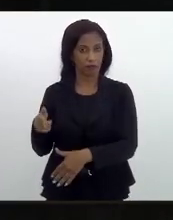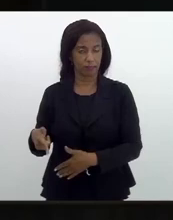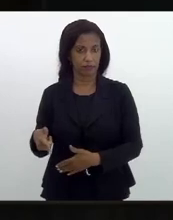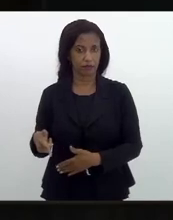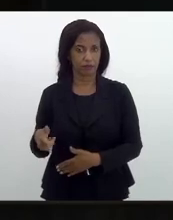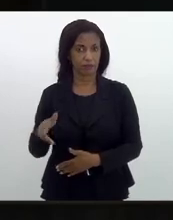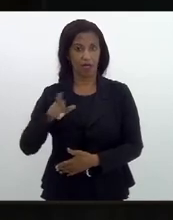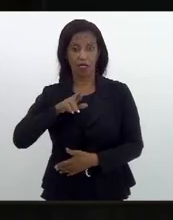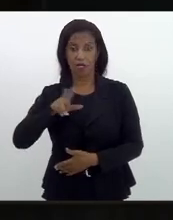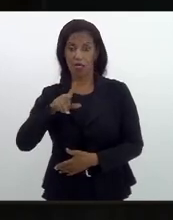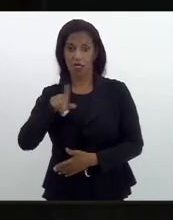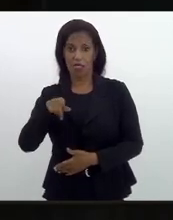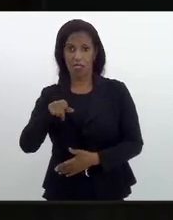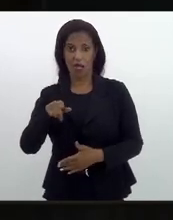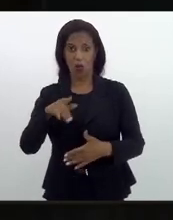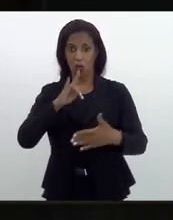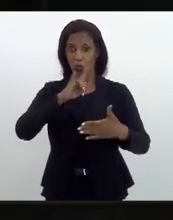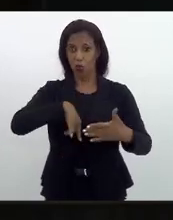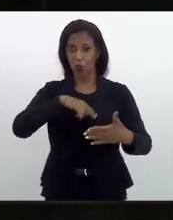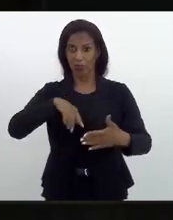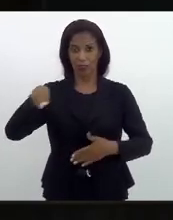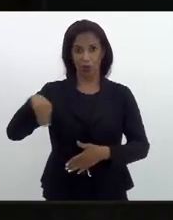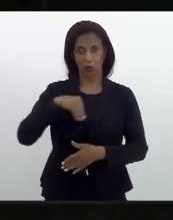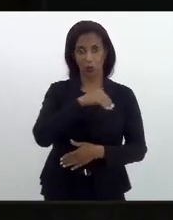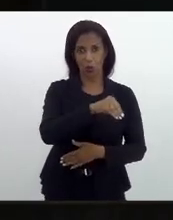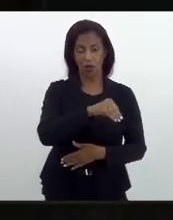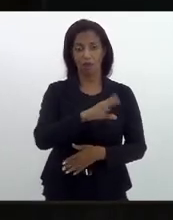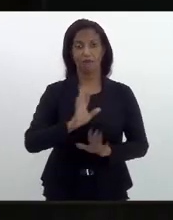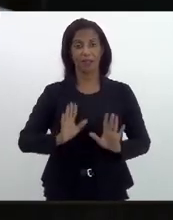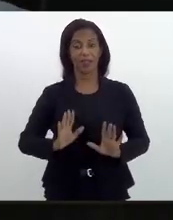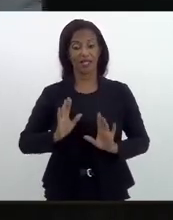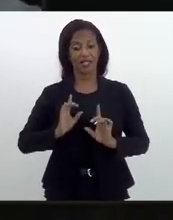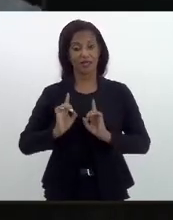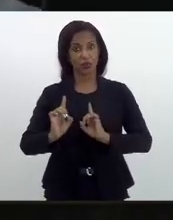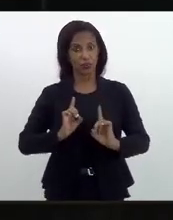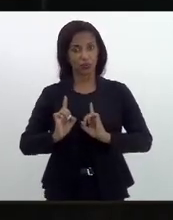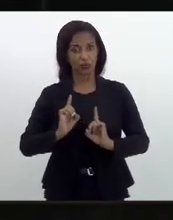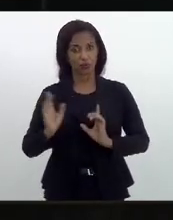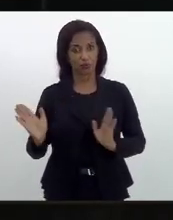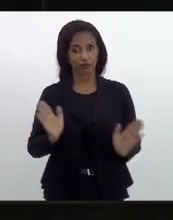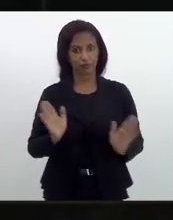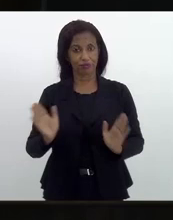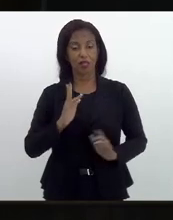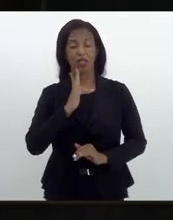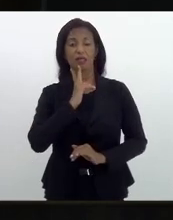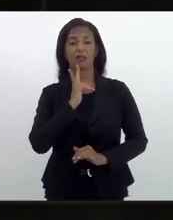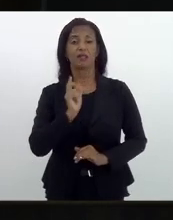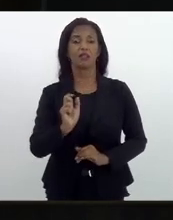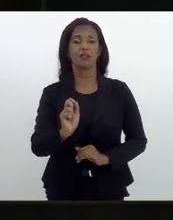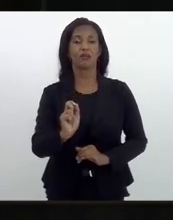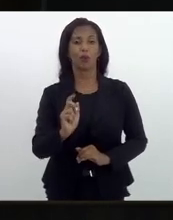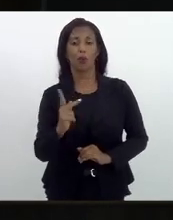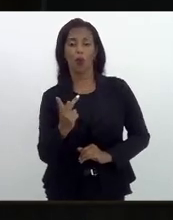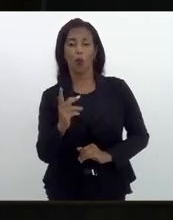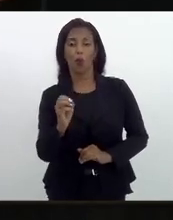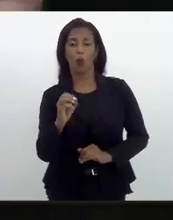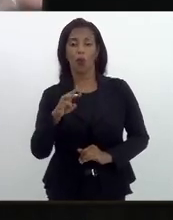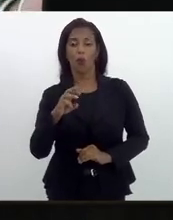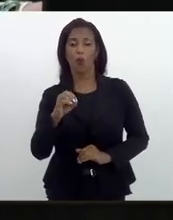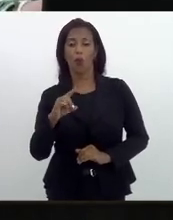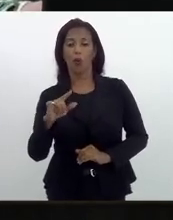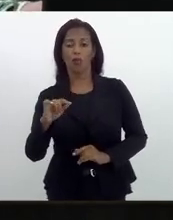não da homologação. E aí, nessa discussão, se falou que a homologação, ela